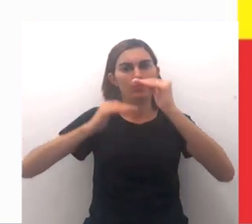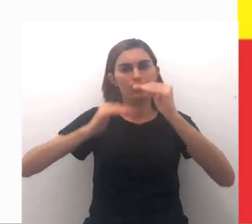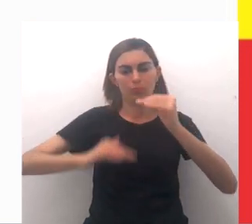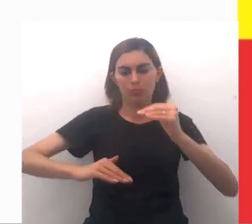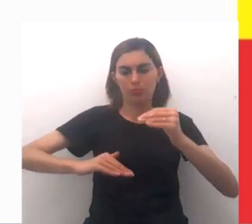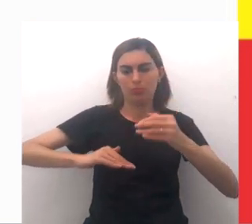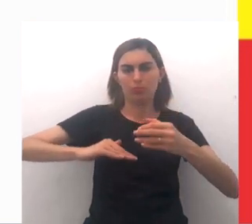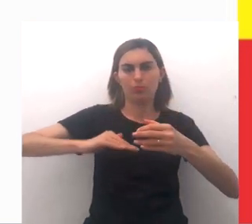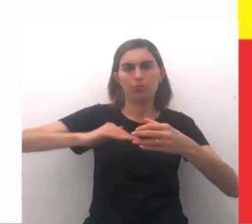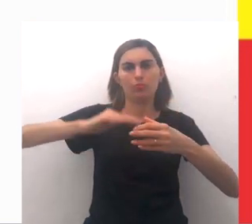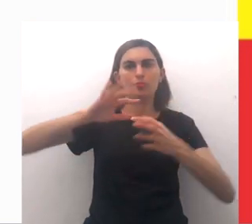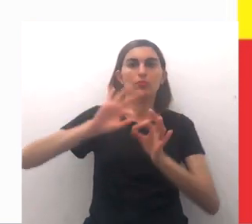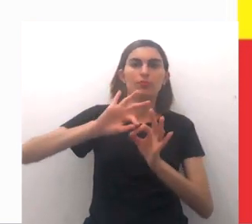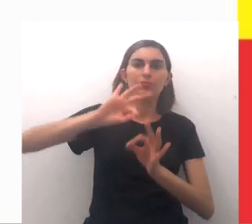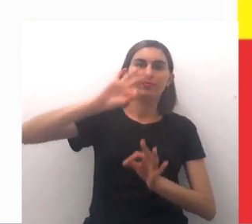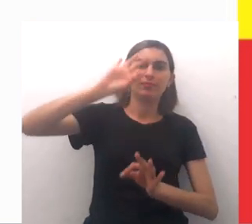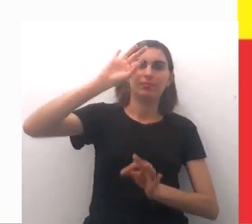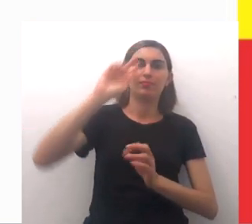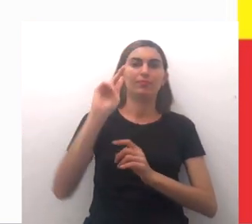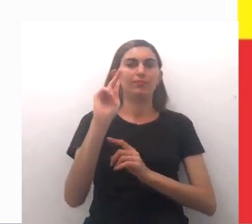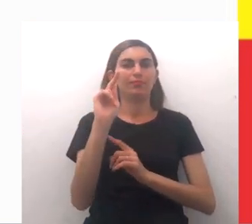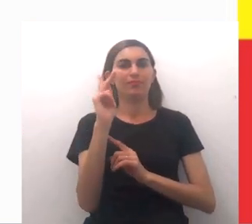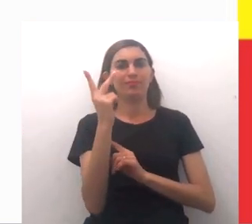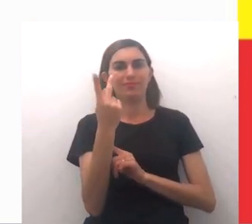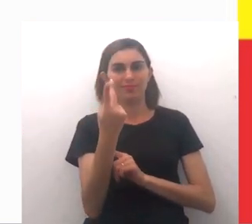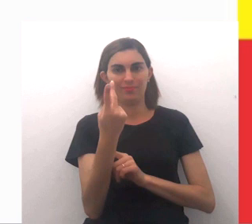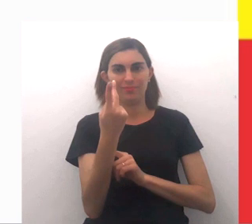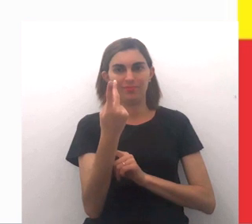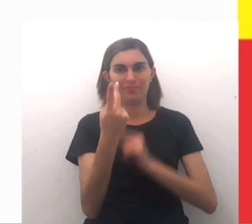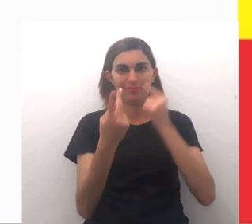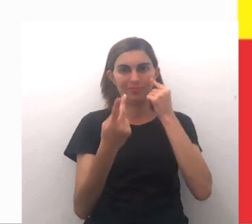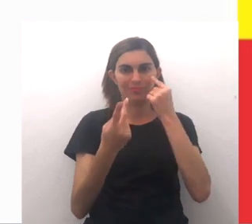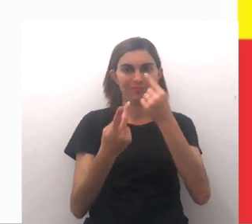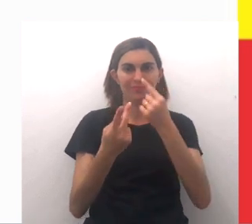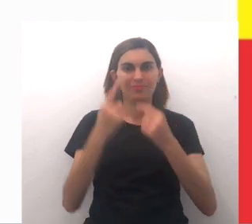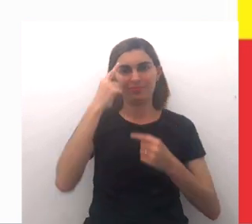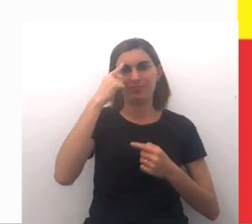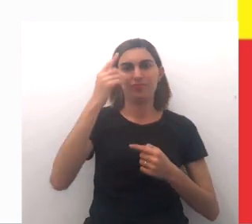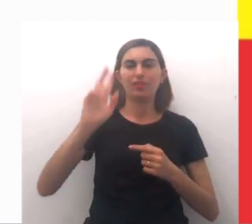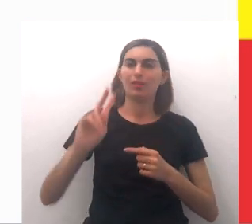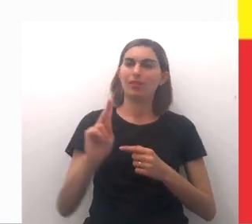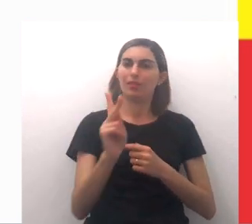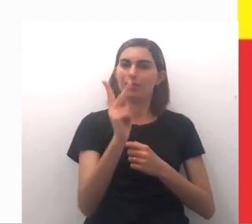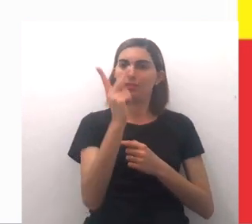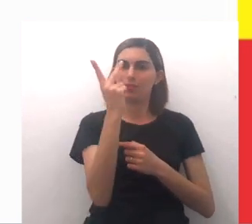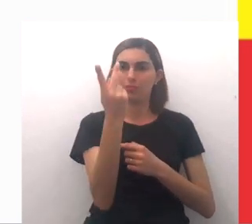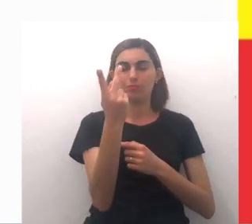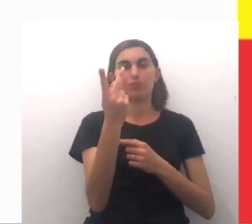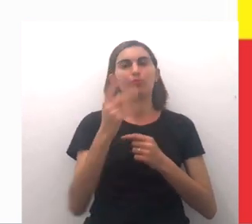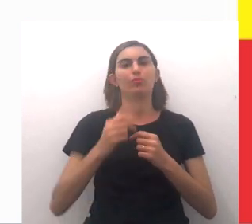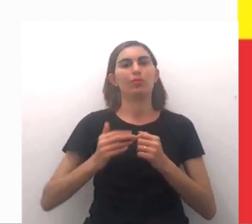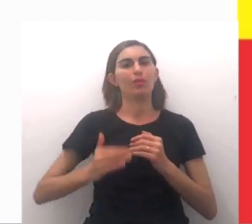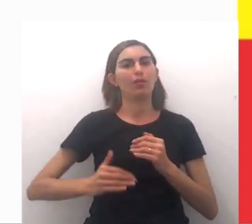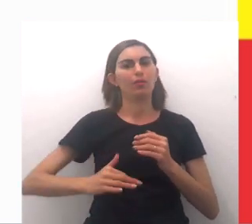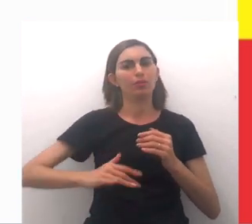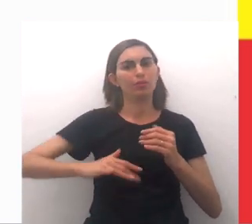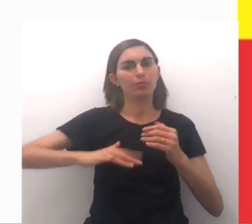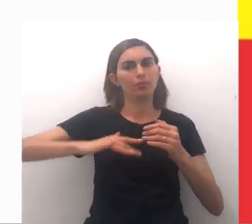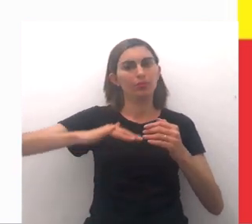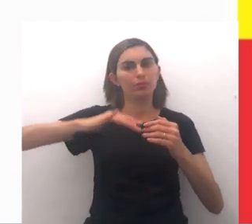a altura. Tá vendo aí? A ideia está enchendo, ó, enchendo, até